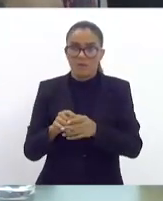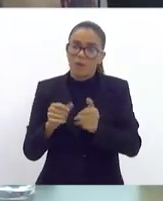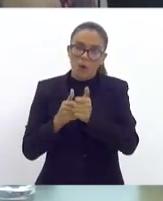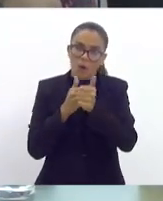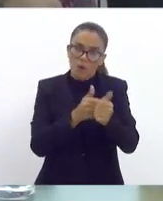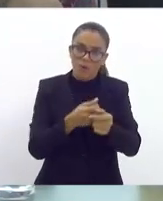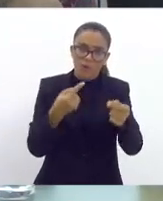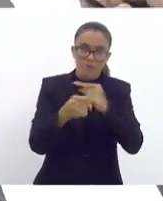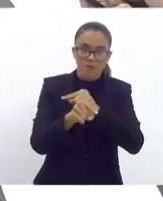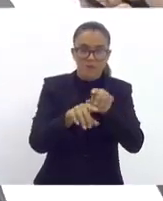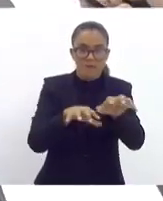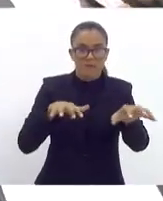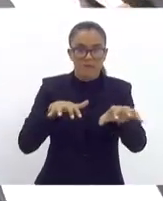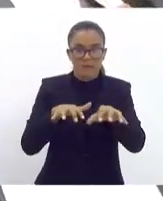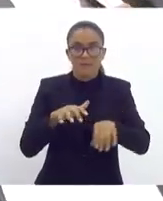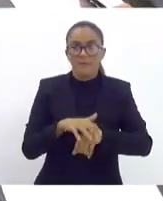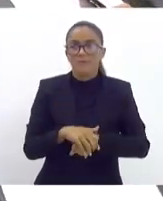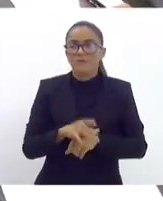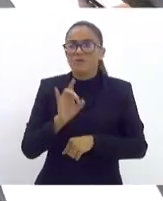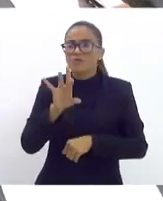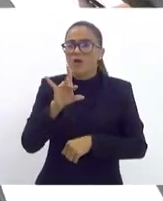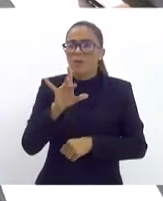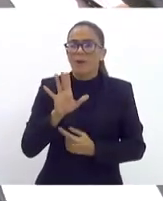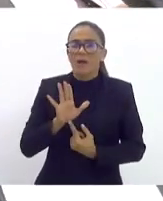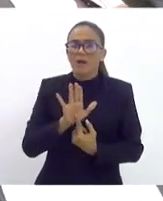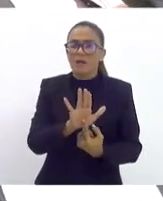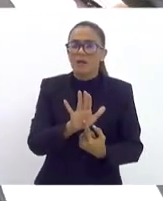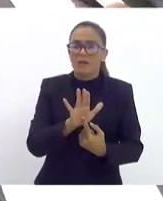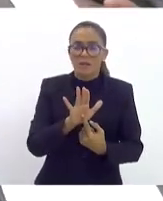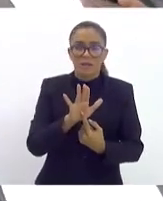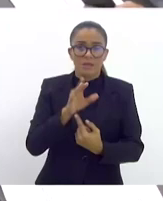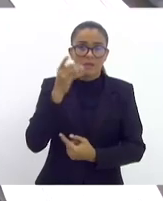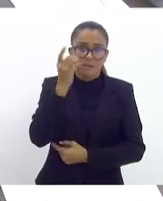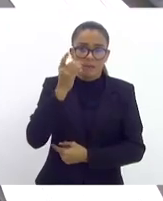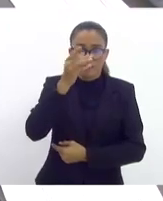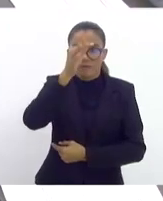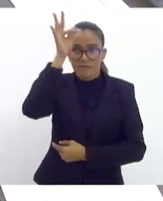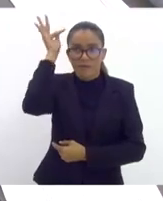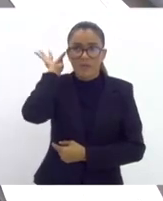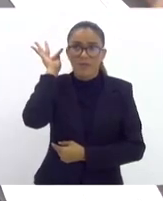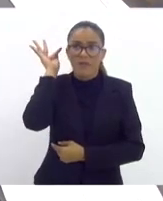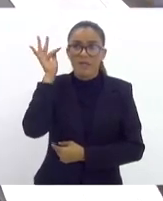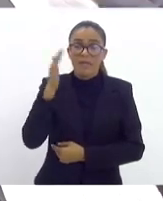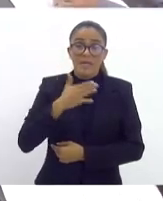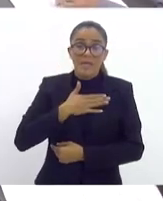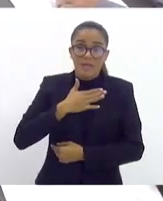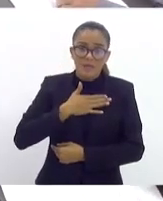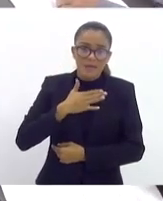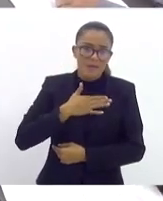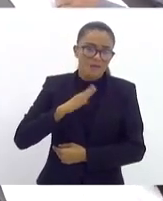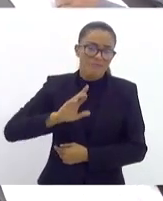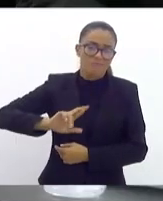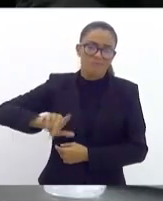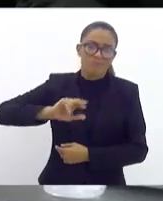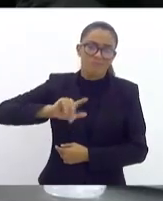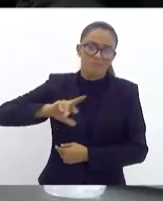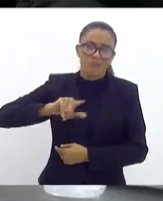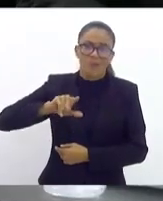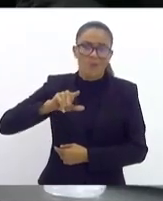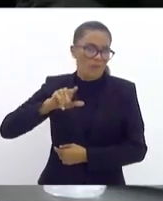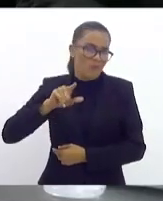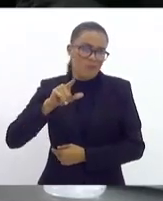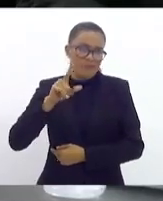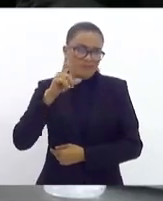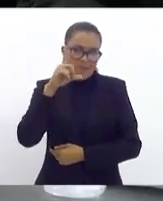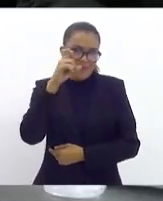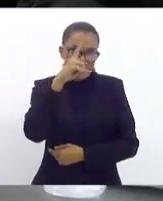divergência só para pontuar Deputado Fred eu não teria a dificuldade